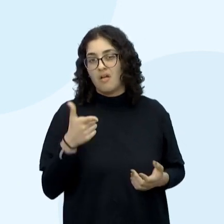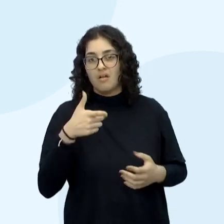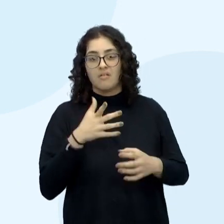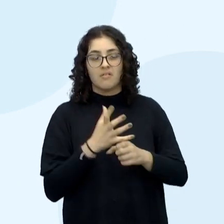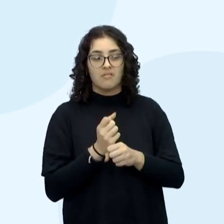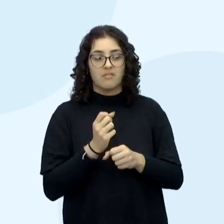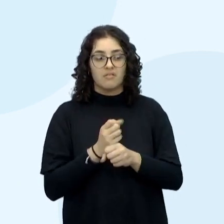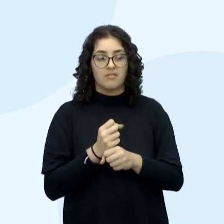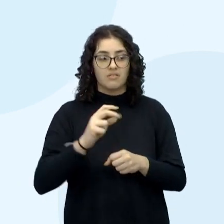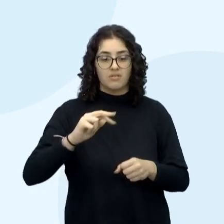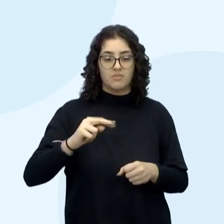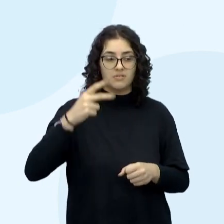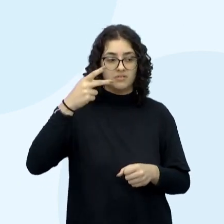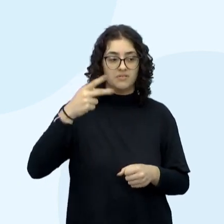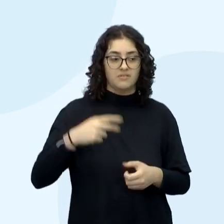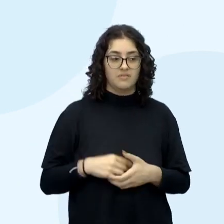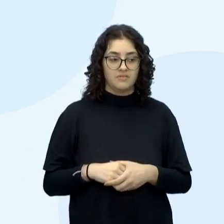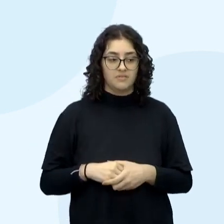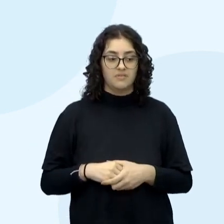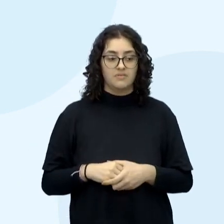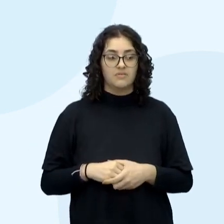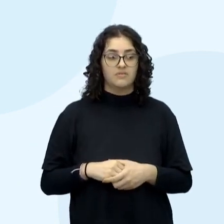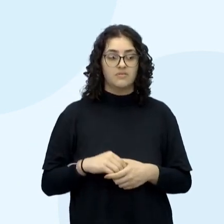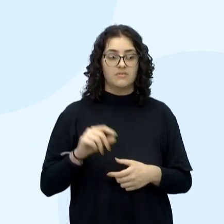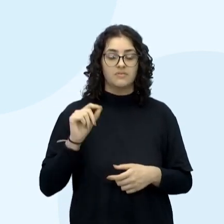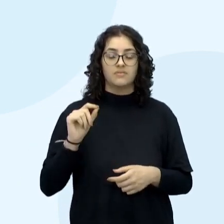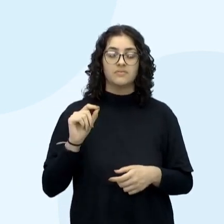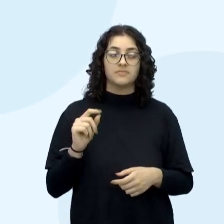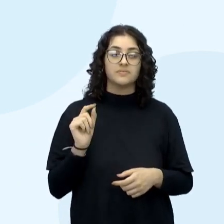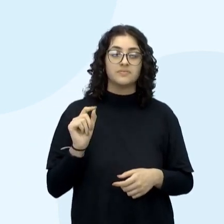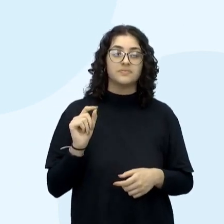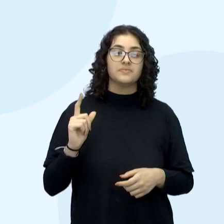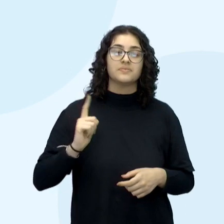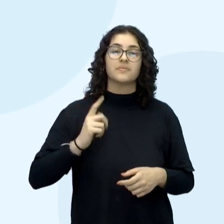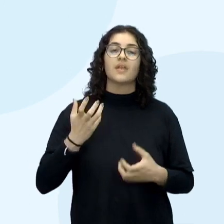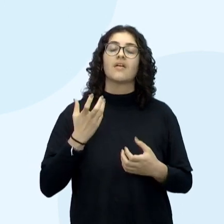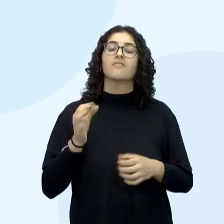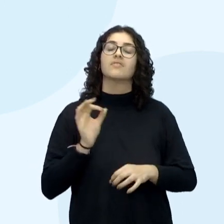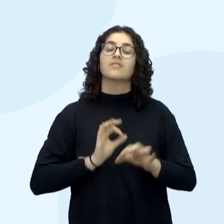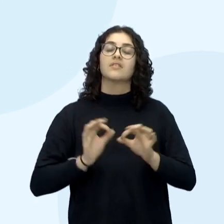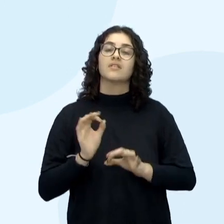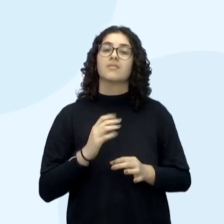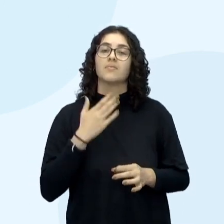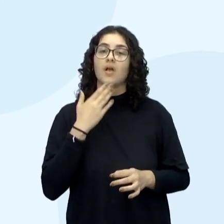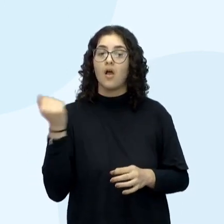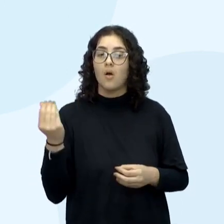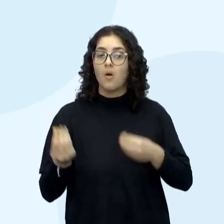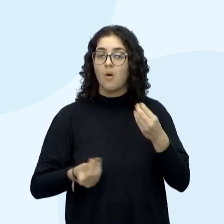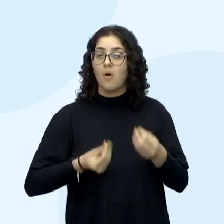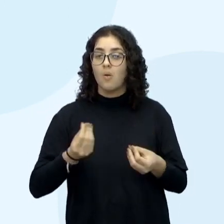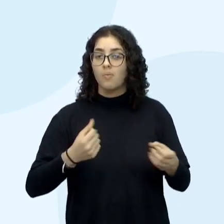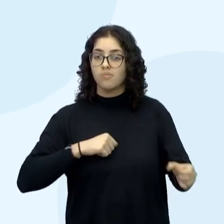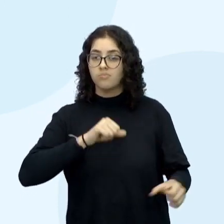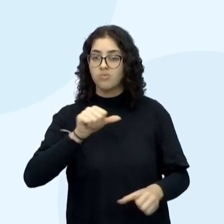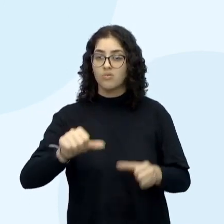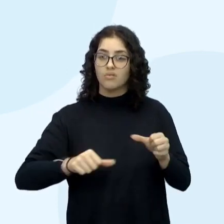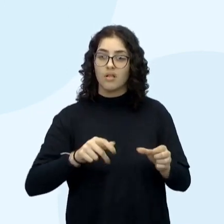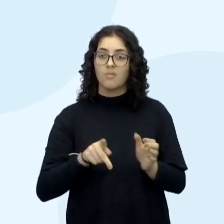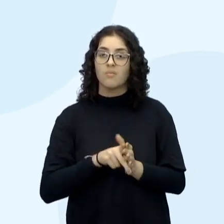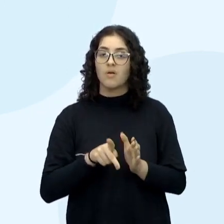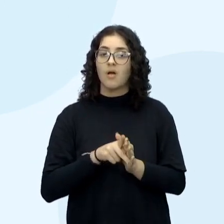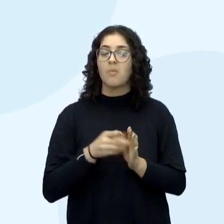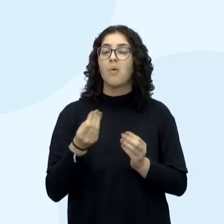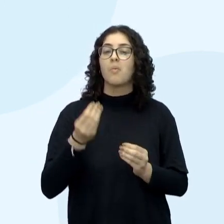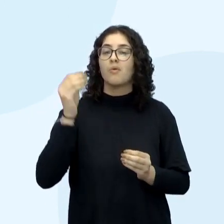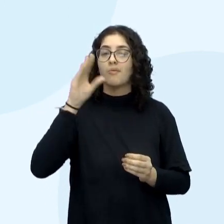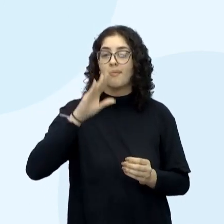cálculo. Tá bom? Além disso, o que a gente quer fazer? Hoje eu quero fazer uma coisa mais incrementada. Eu quero alterar a fantasia ao falar. Você